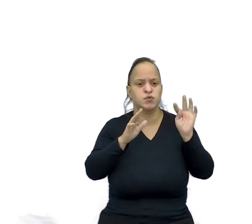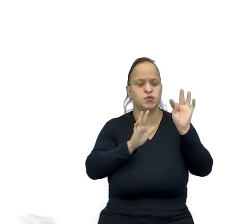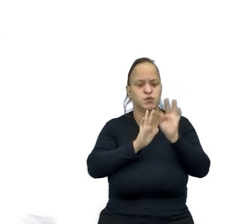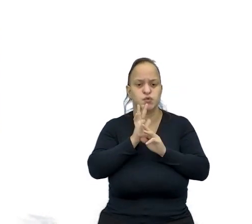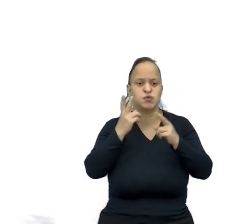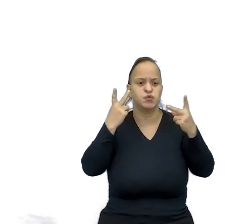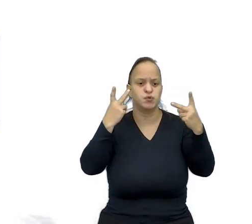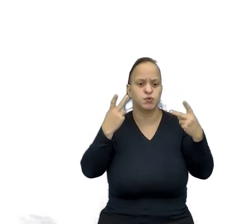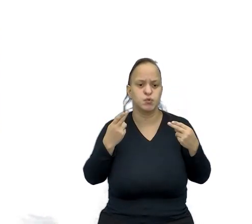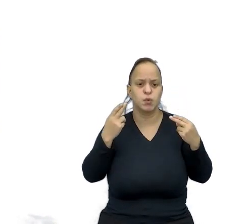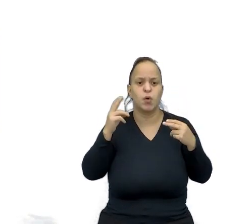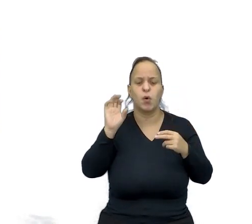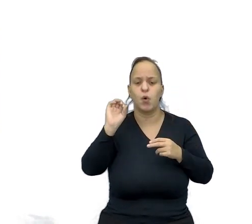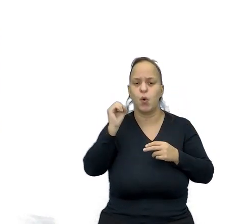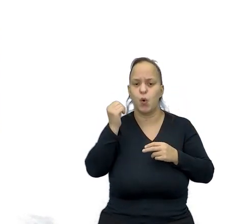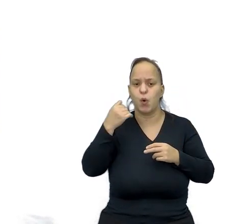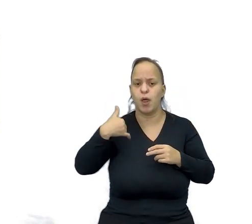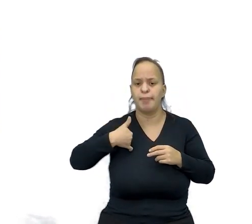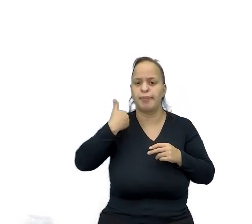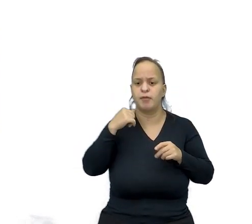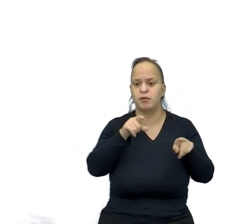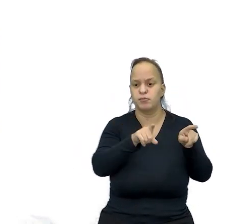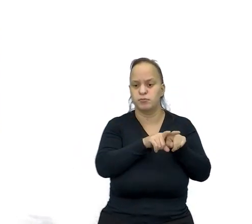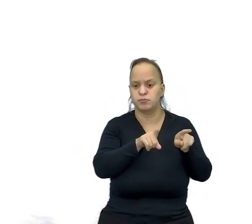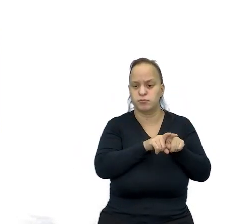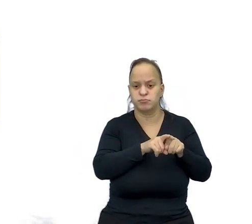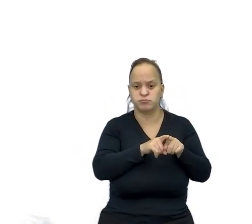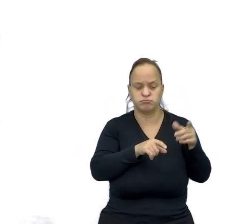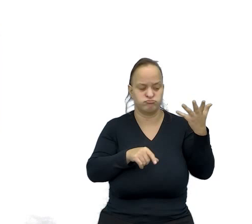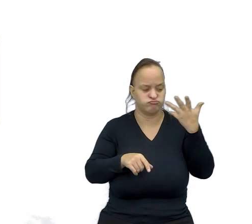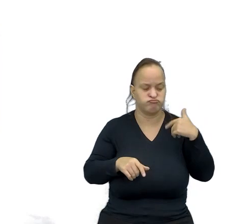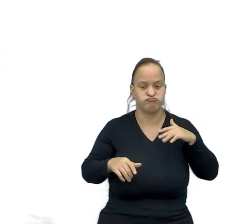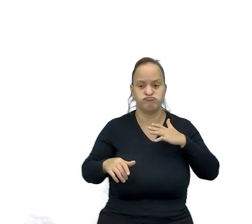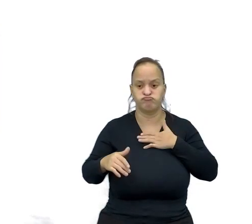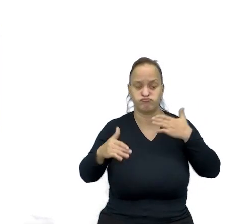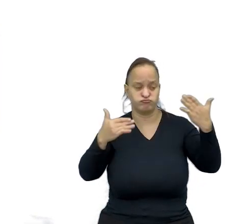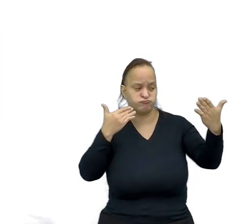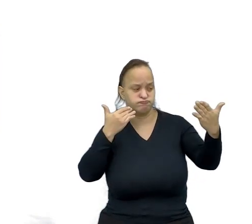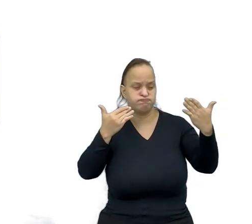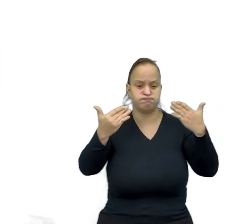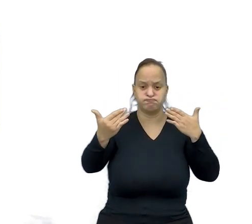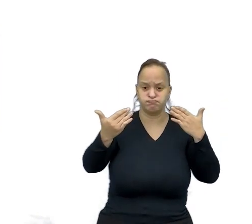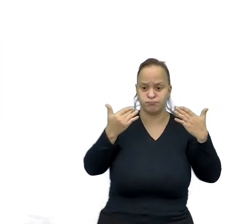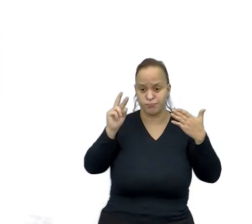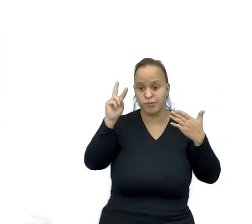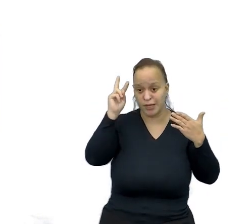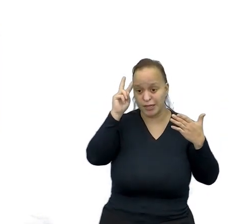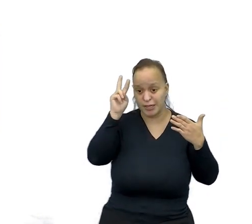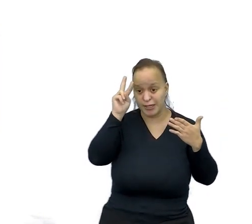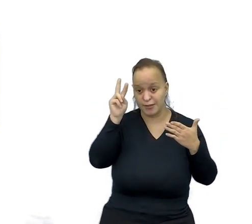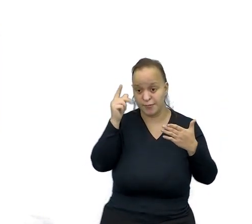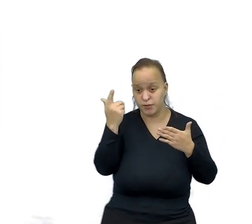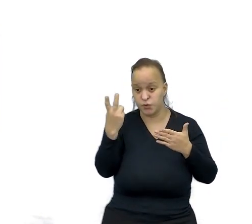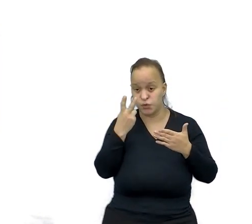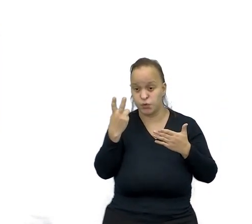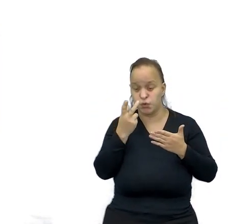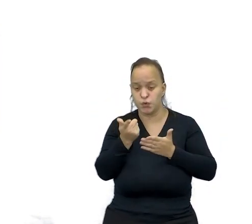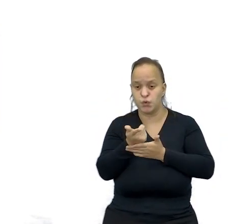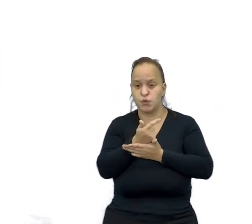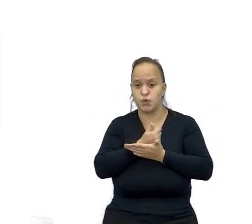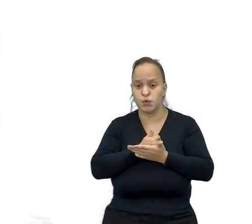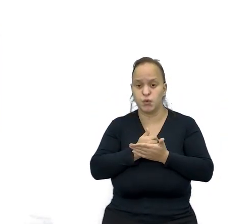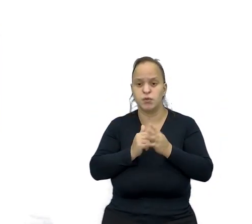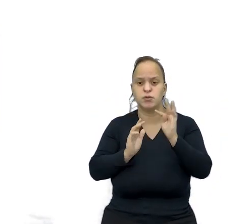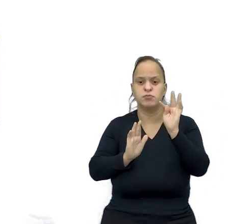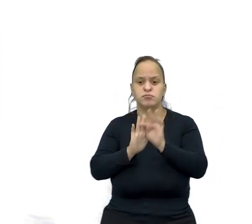e infância, ele vai fazer esse comparativo. Lembrem-se, né, do comparativo lá dos 2 gêneros textuais, o poema